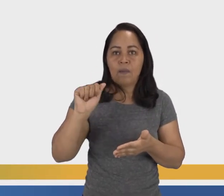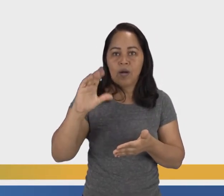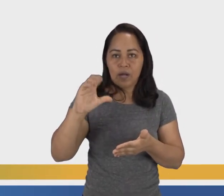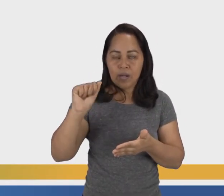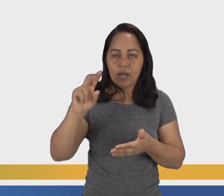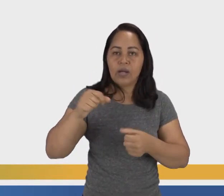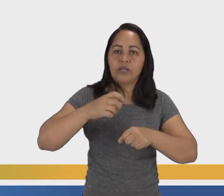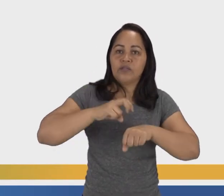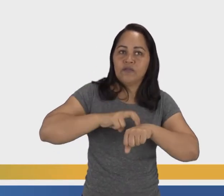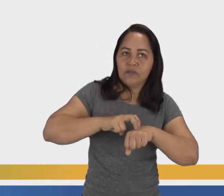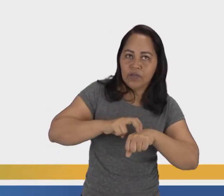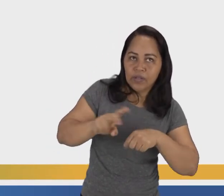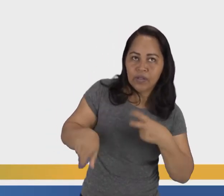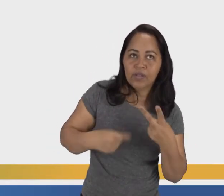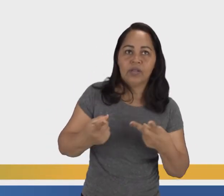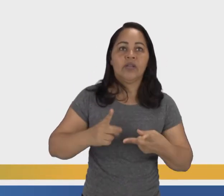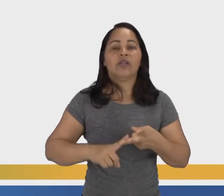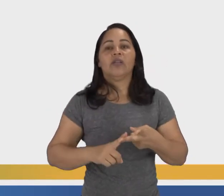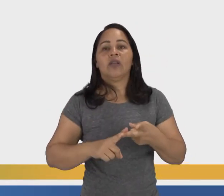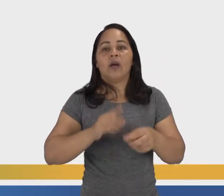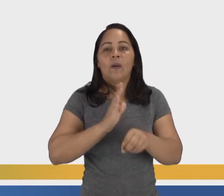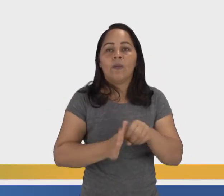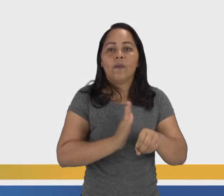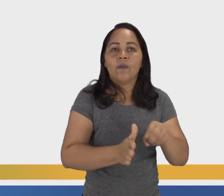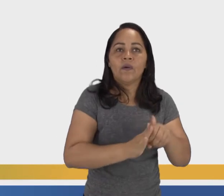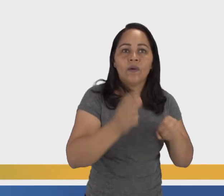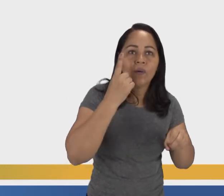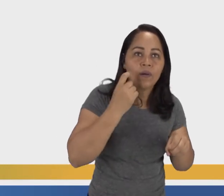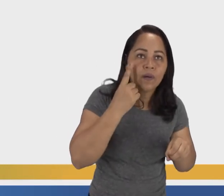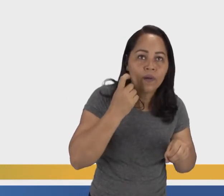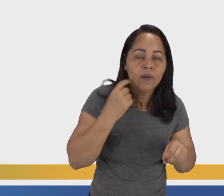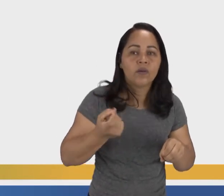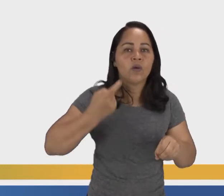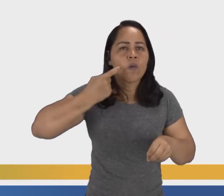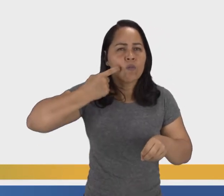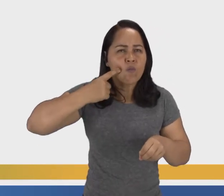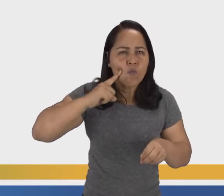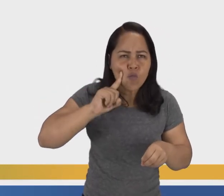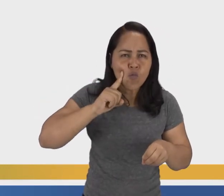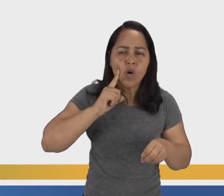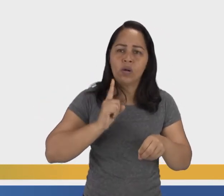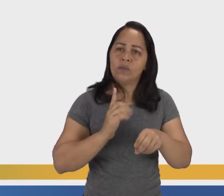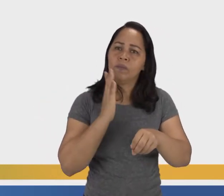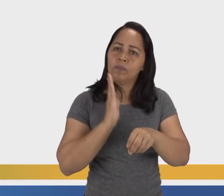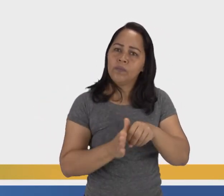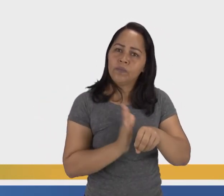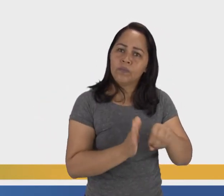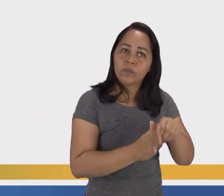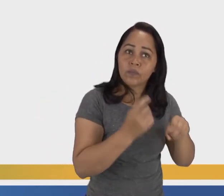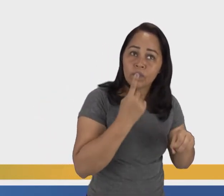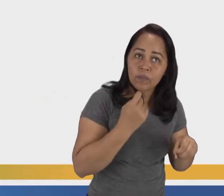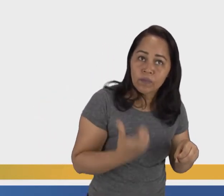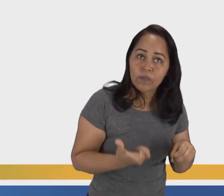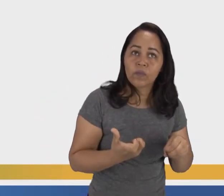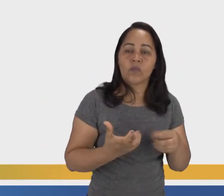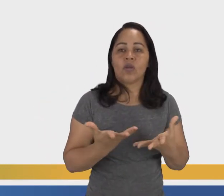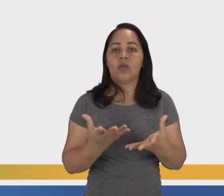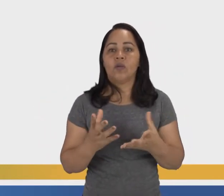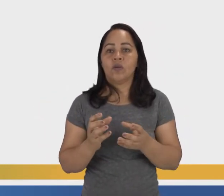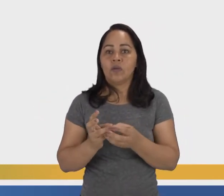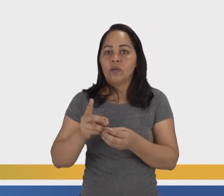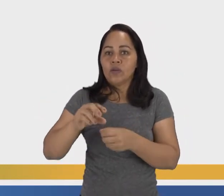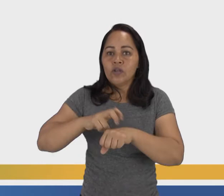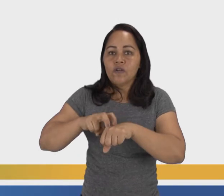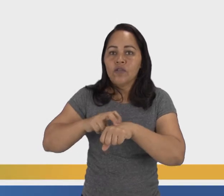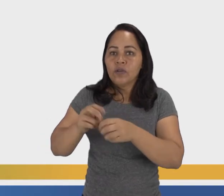cebola, limão, cilantro, que seria o coentro, tomates. Bom, qual